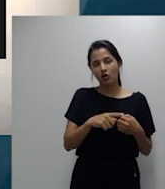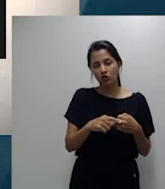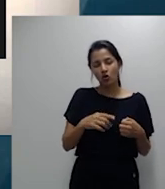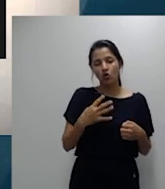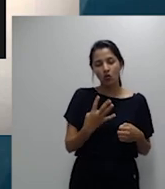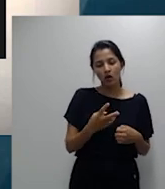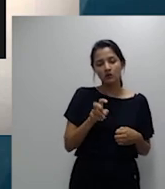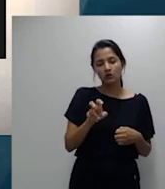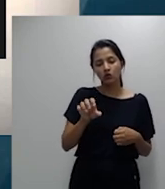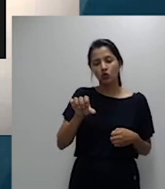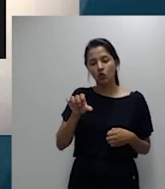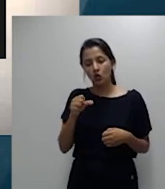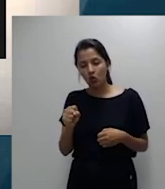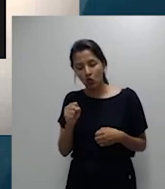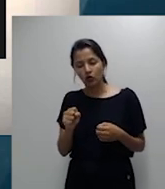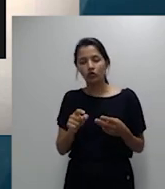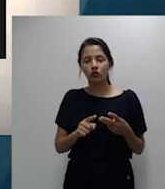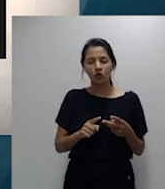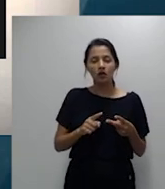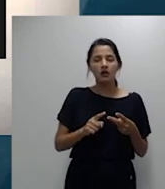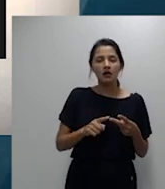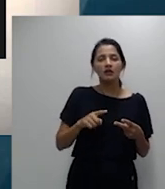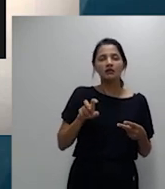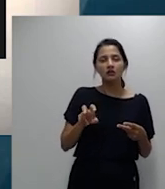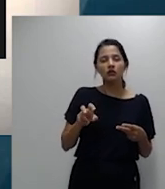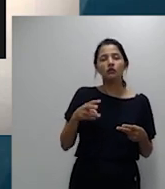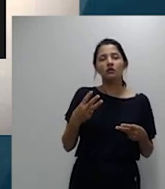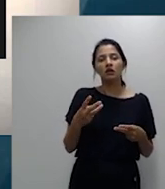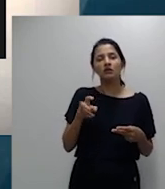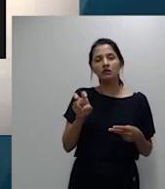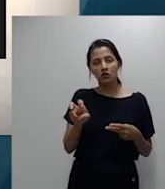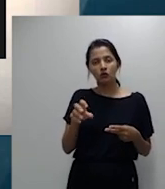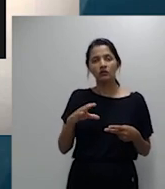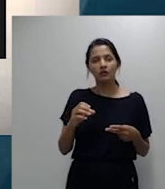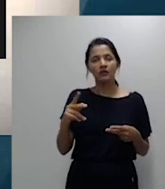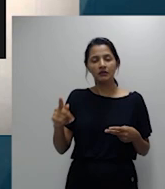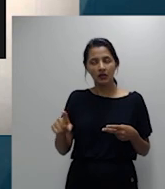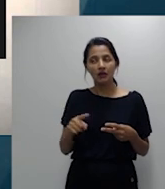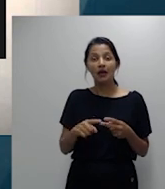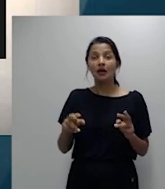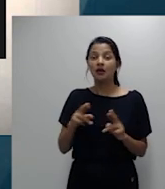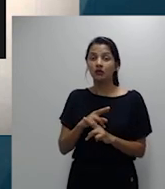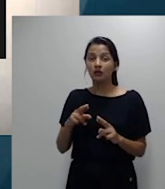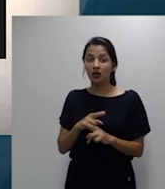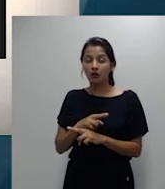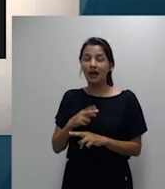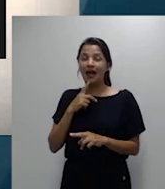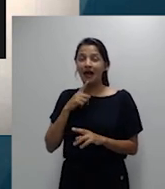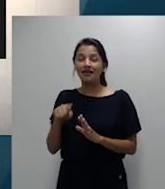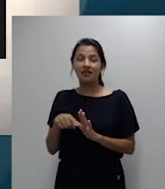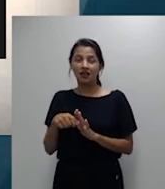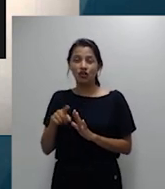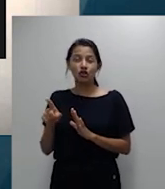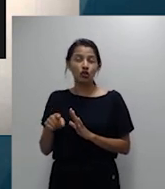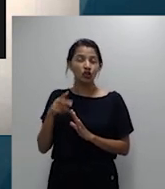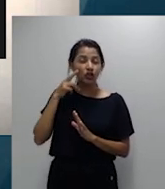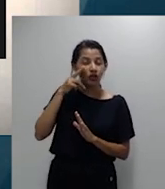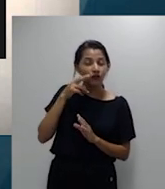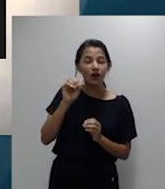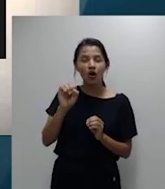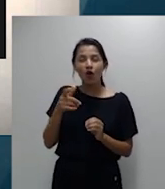458 e 535 do CPC No que diz respeito à suposta negativa ou